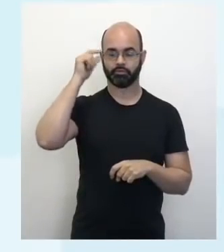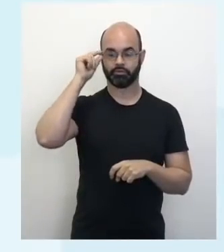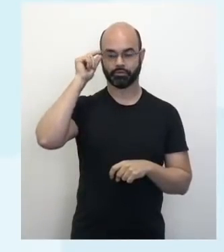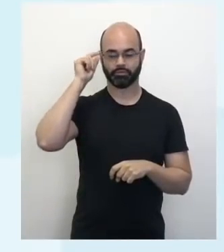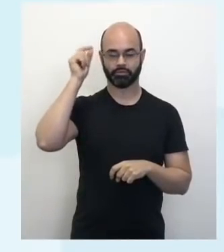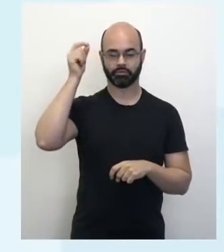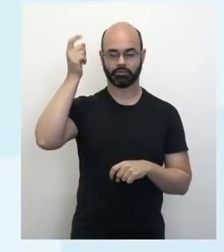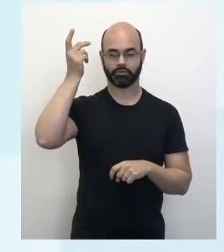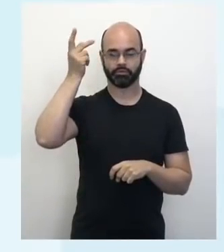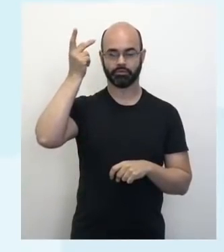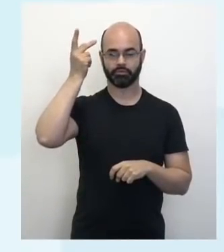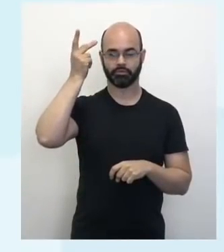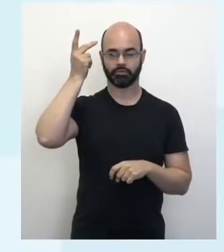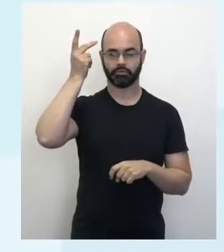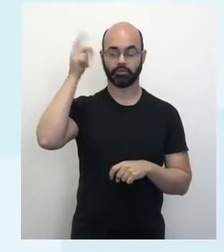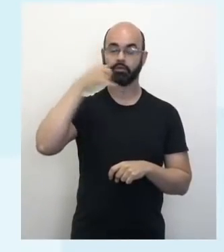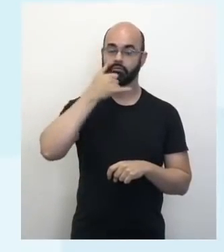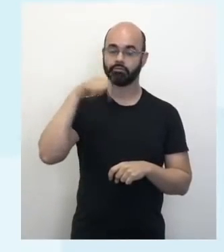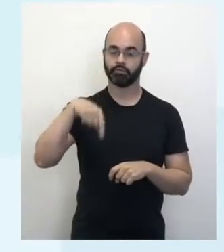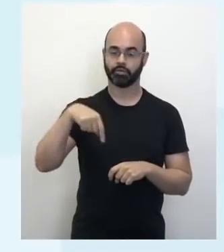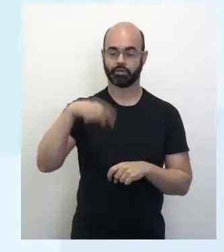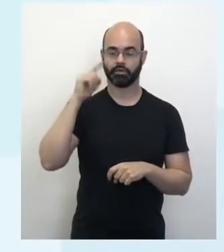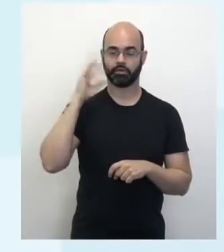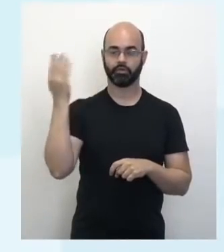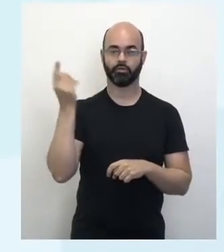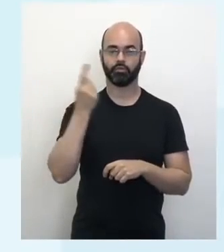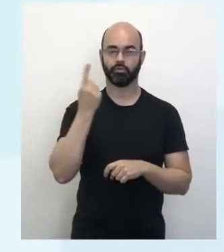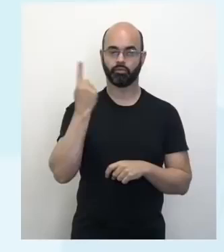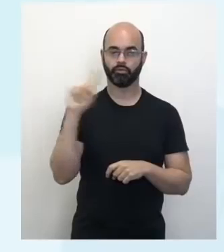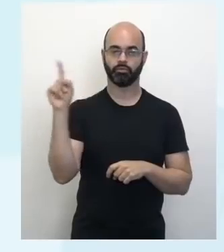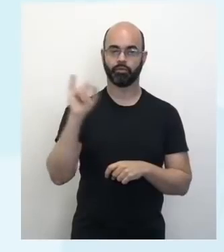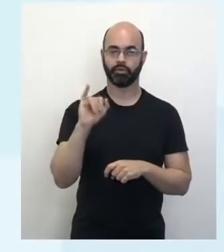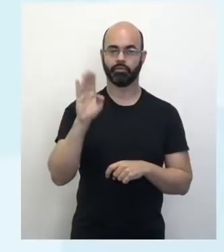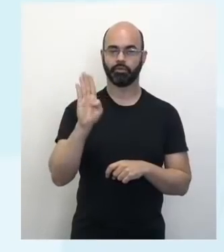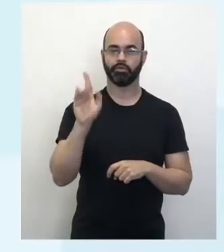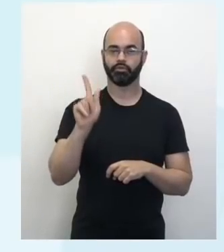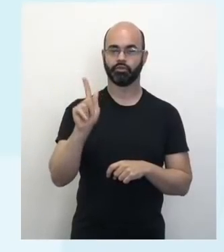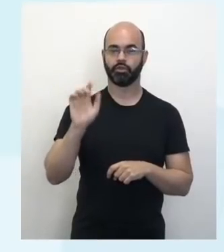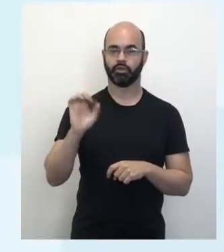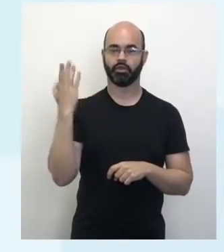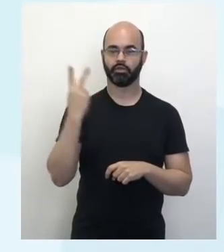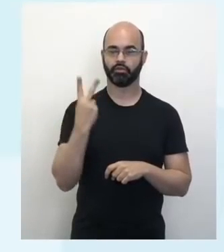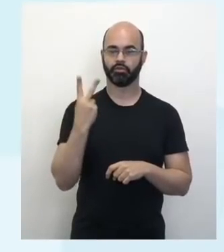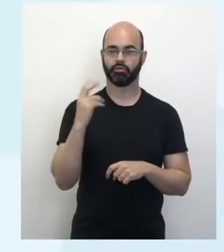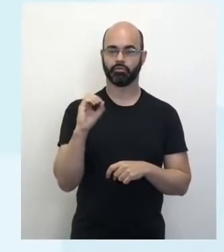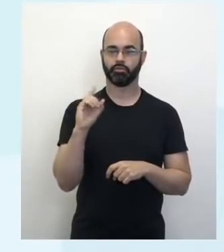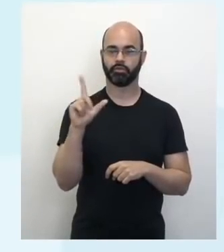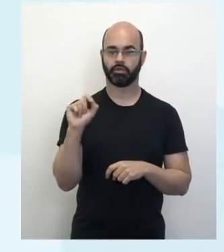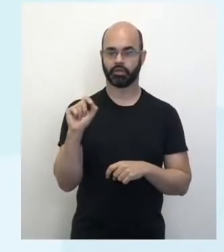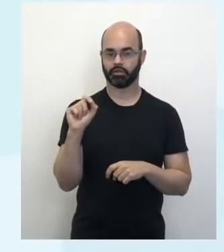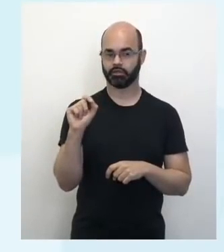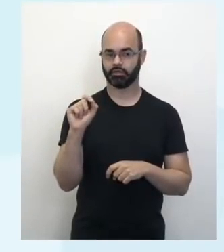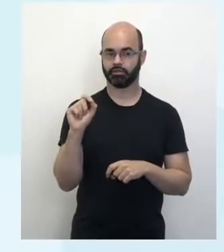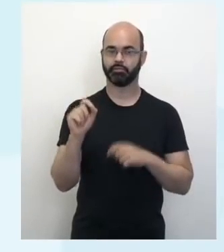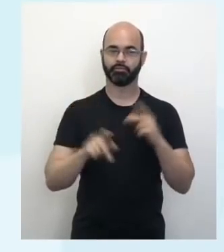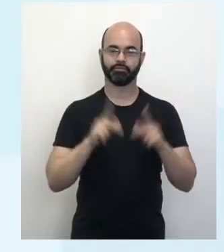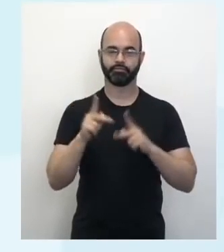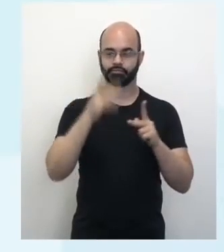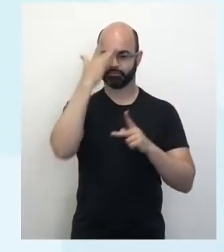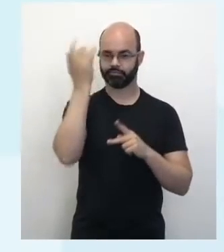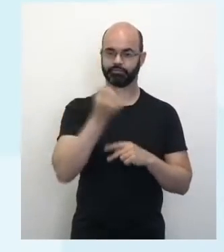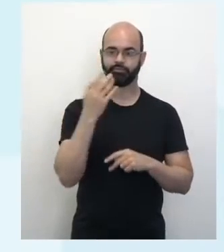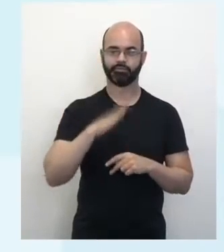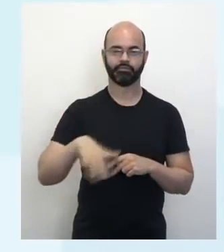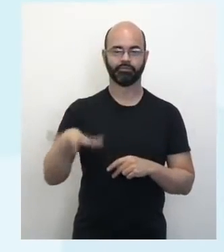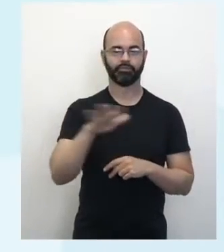último censo do IBGE, né, o Instituto Brasileiro de Geografia e Estatística, em 2010, tá certo? Então nós temos aí